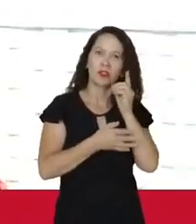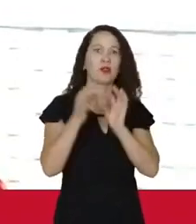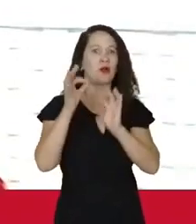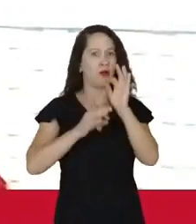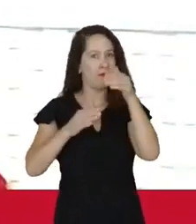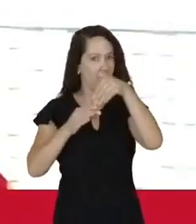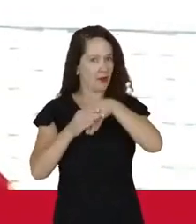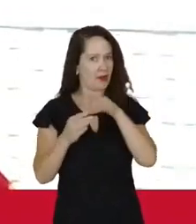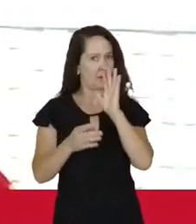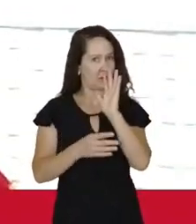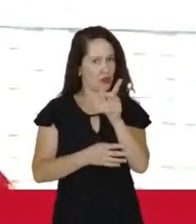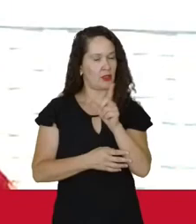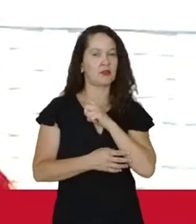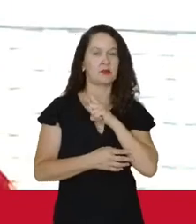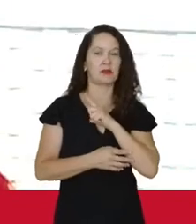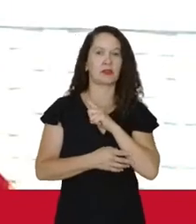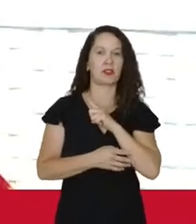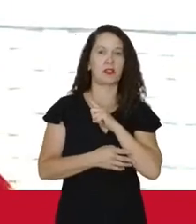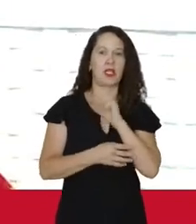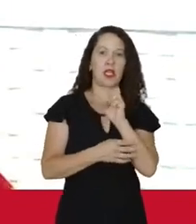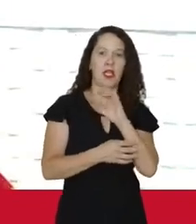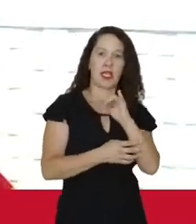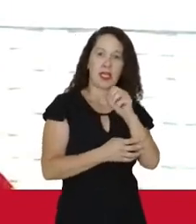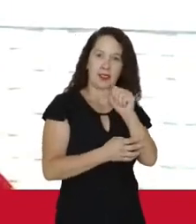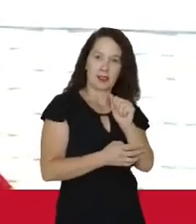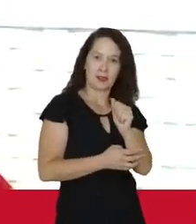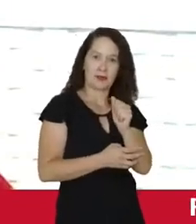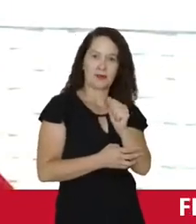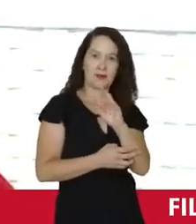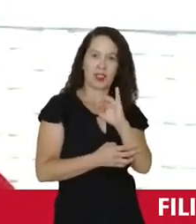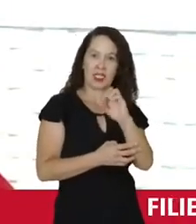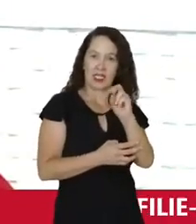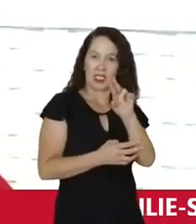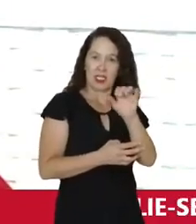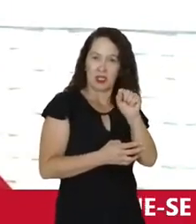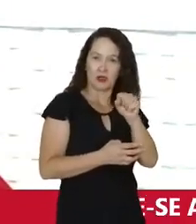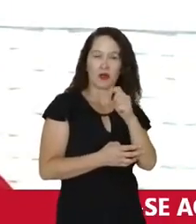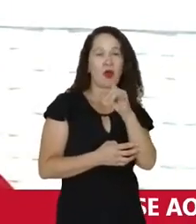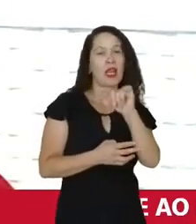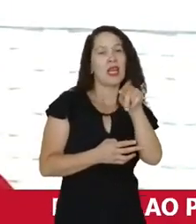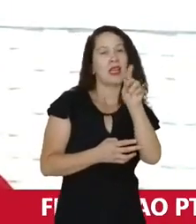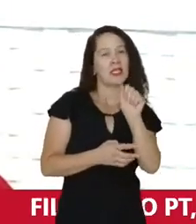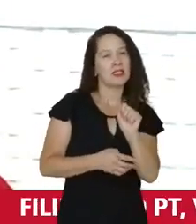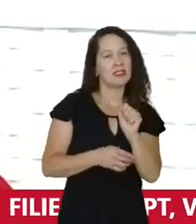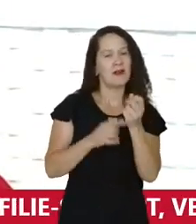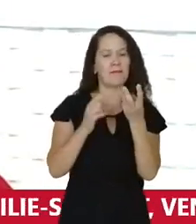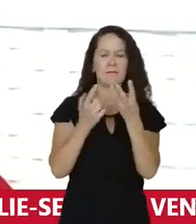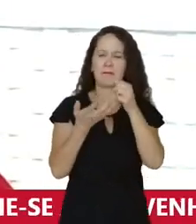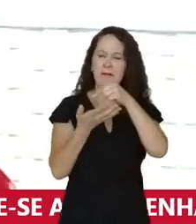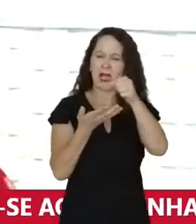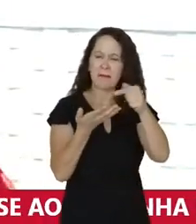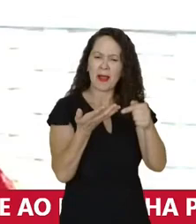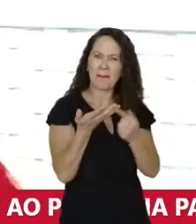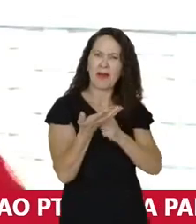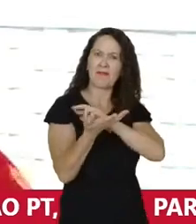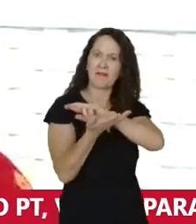estabelecidas, né, como nós temos aí Érica Malonguinho, Érica Hilton, Linda Brasil, Duda Salaber,